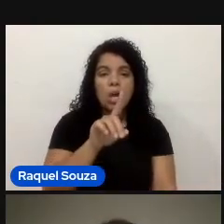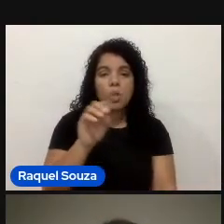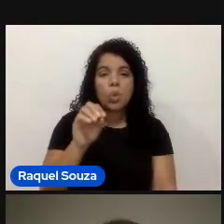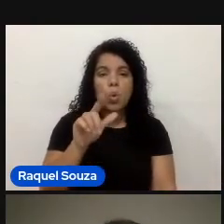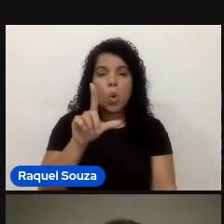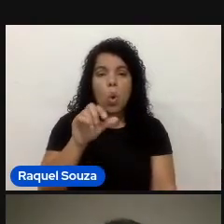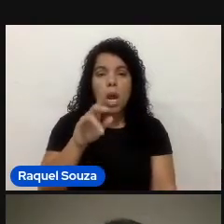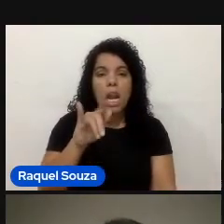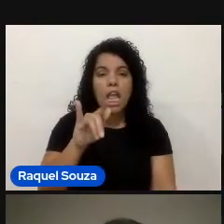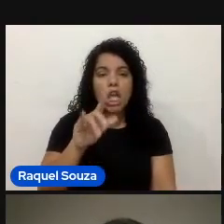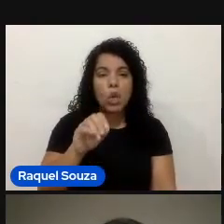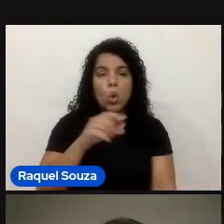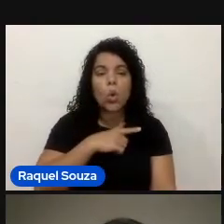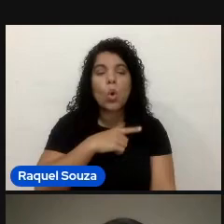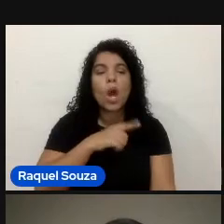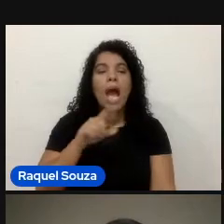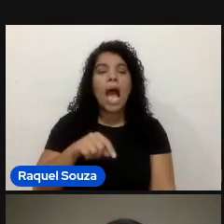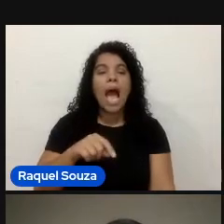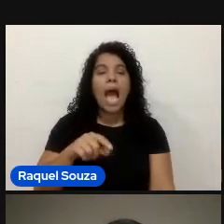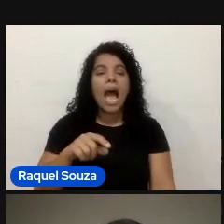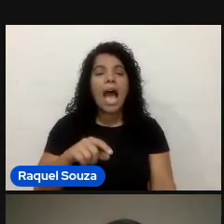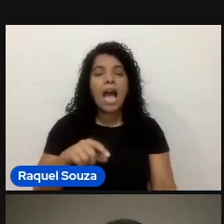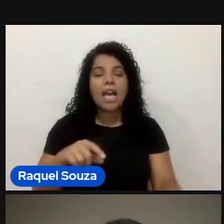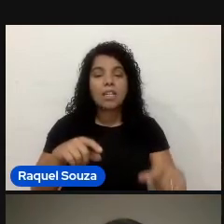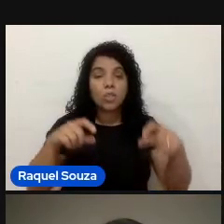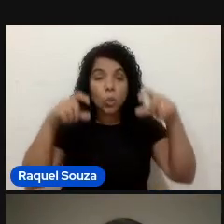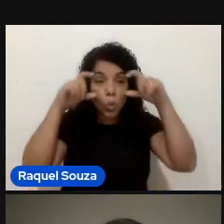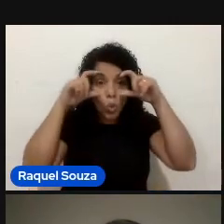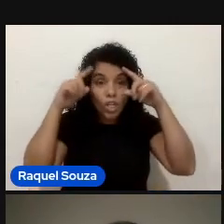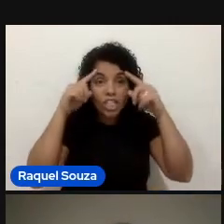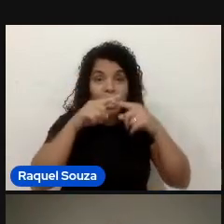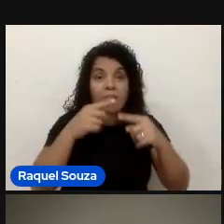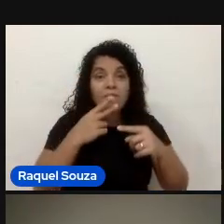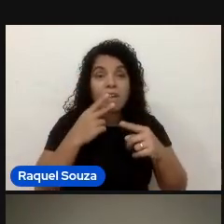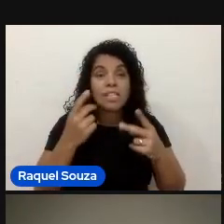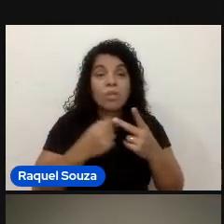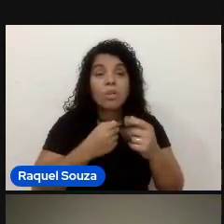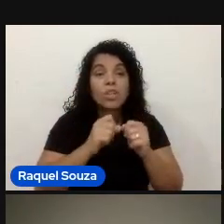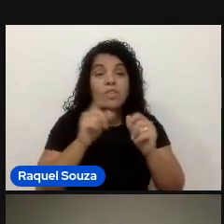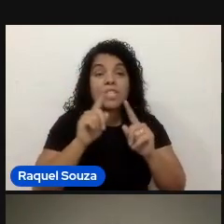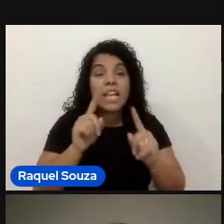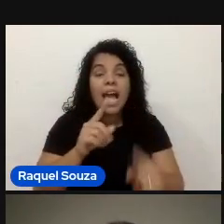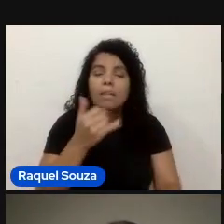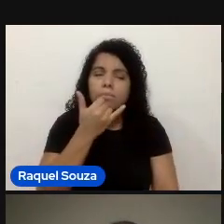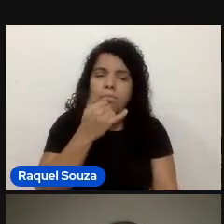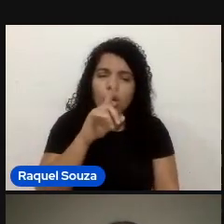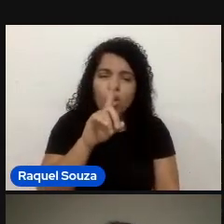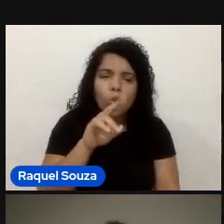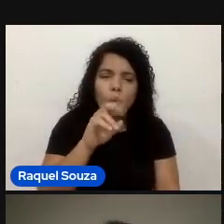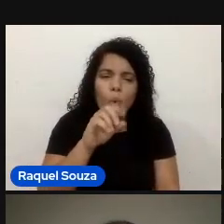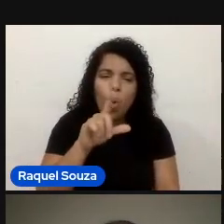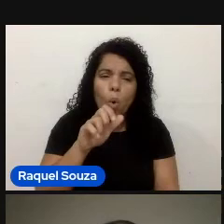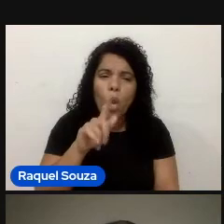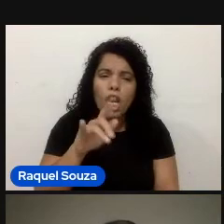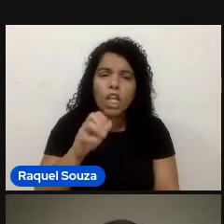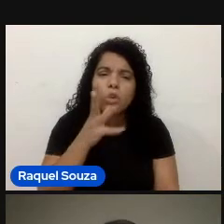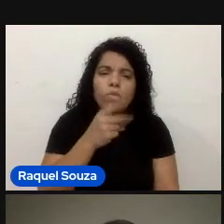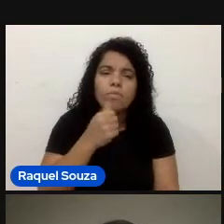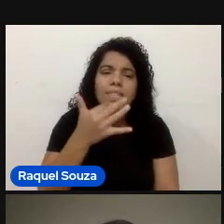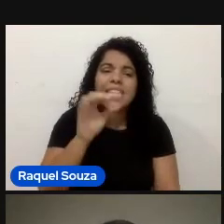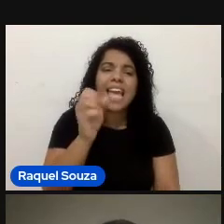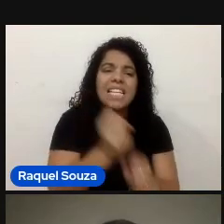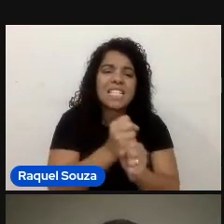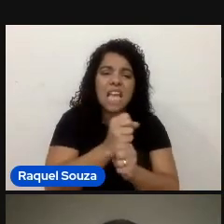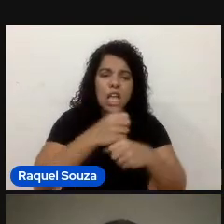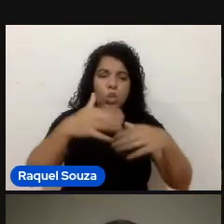Duolingo, a corujinha do Duolingo me ameaça de morte se eu não fizer nada, mas de qualquer forma vai demorar 10 anos. Então,